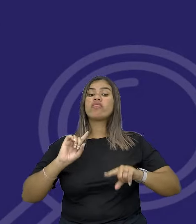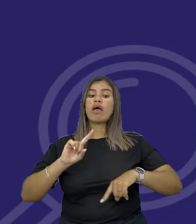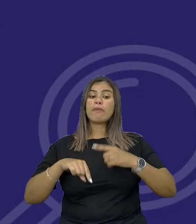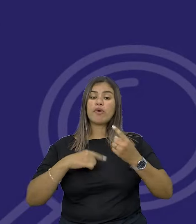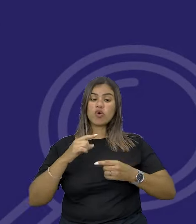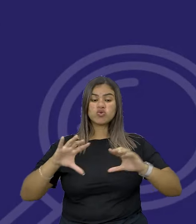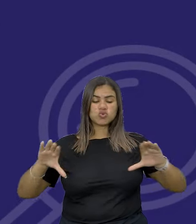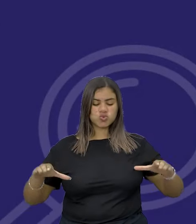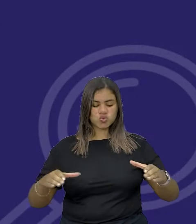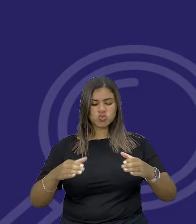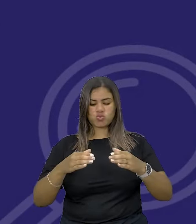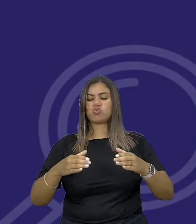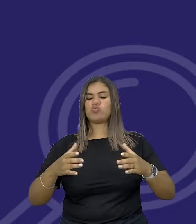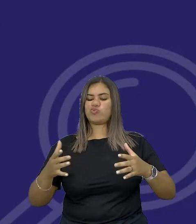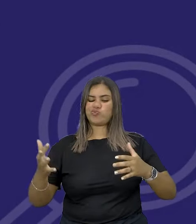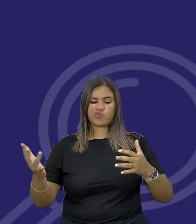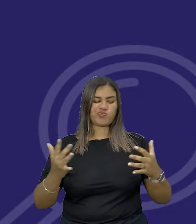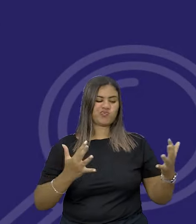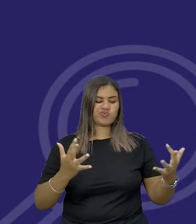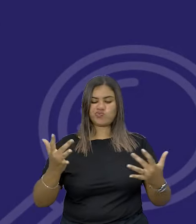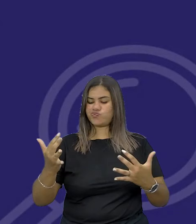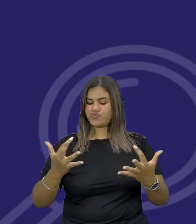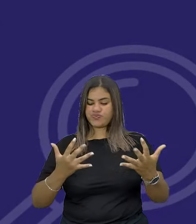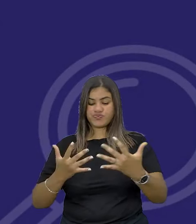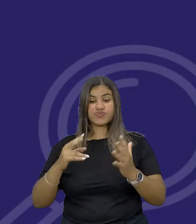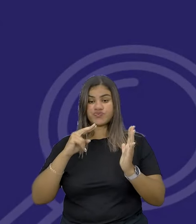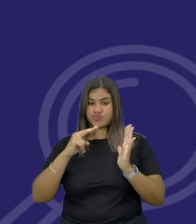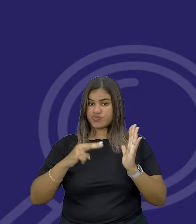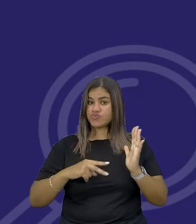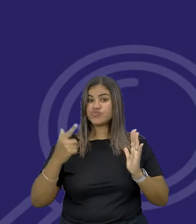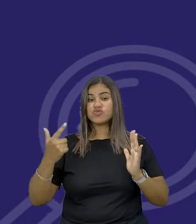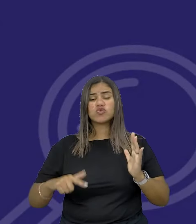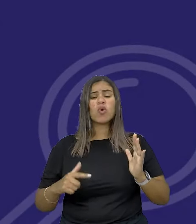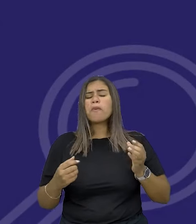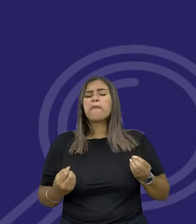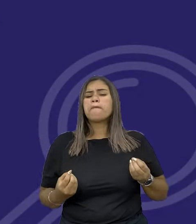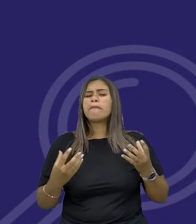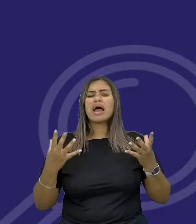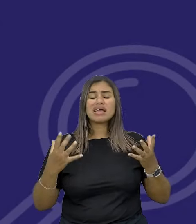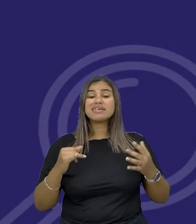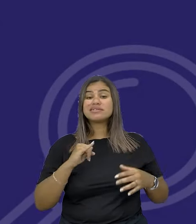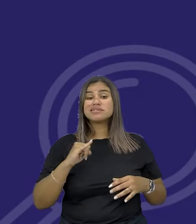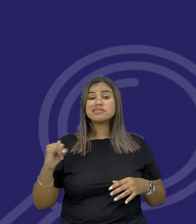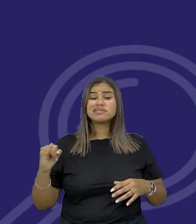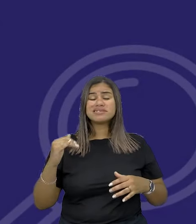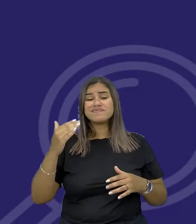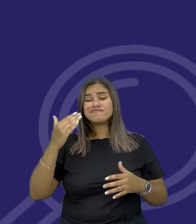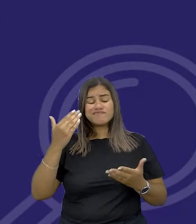leitura em grupo, formo os grupos e solicitar uma nova leitura do problema. Para que é isso? Se houver dificuldade na